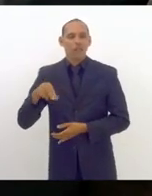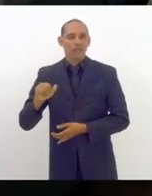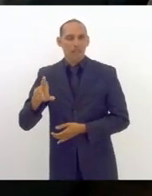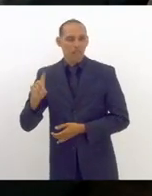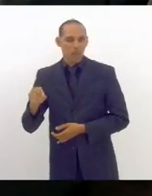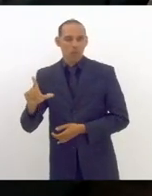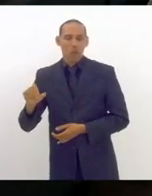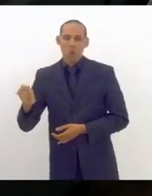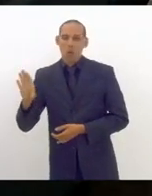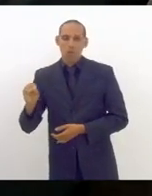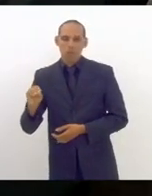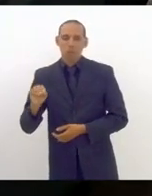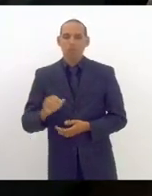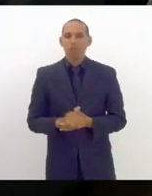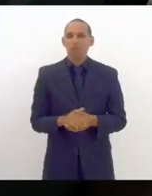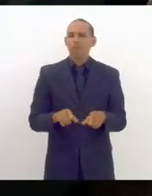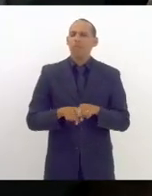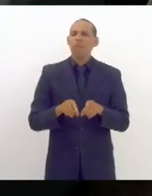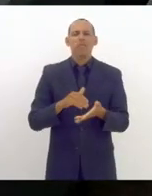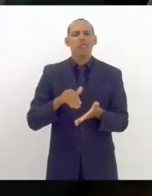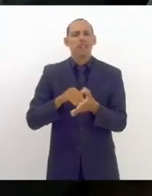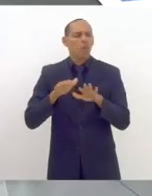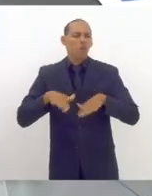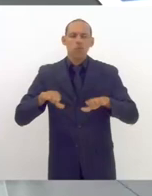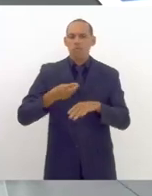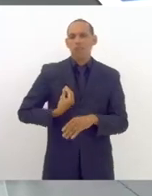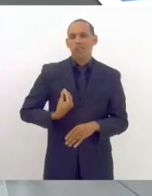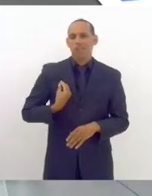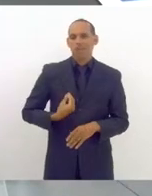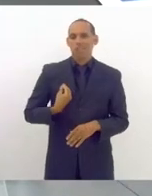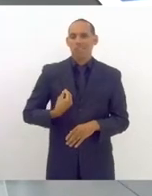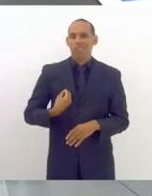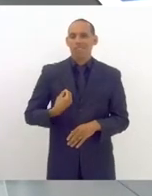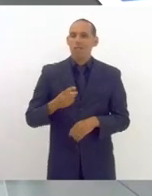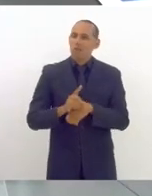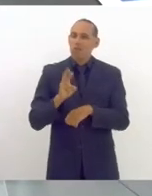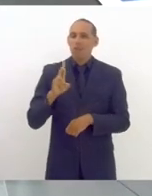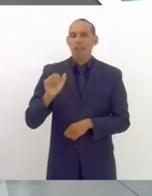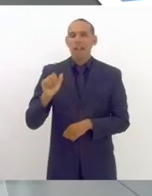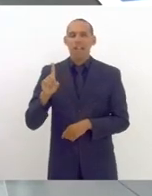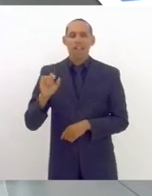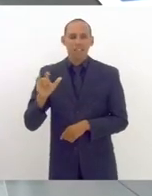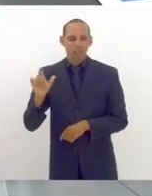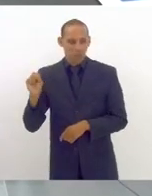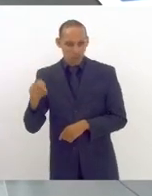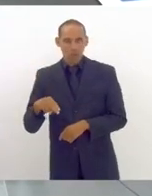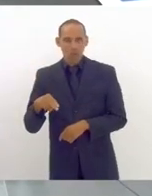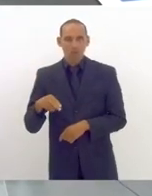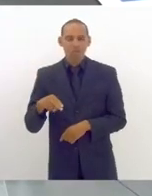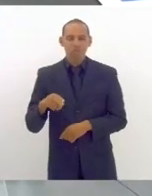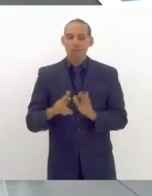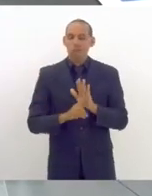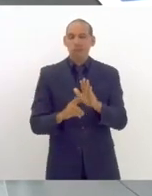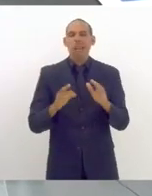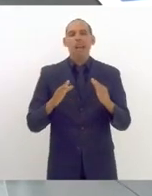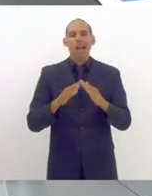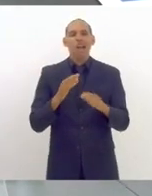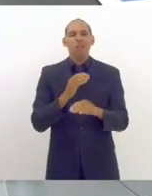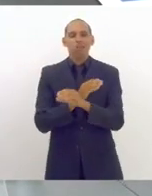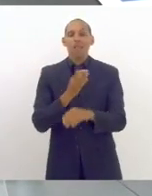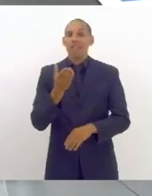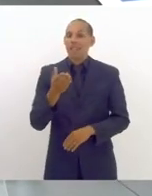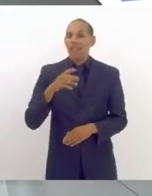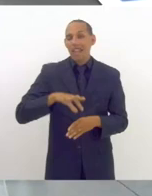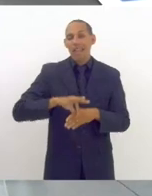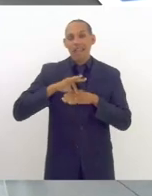do Estado quero cumprimentar todos os secretário de presente cumprimentar o doutor Adilson representando a Casa Civil cumprimentar o líder do